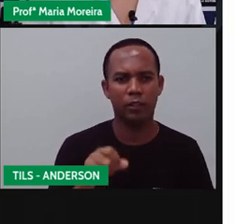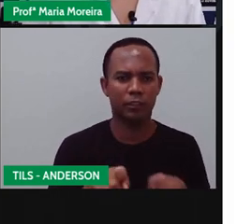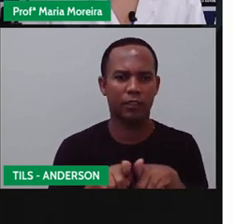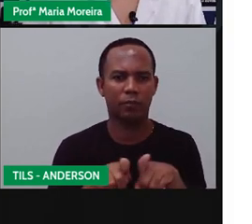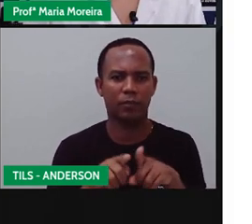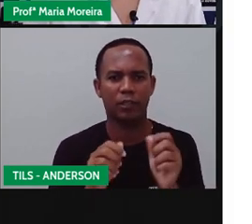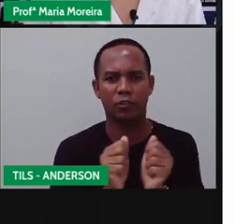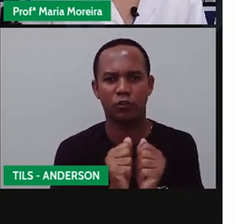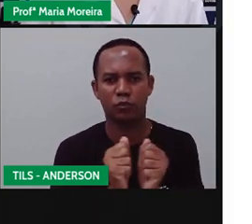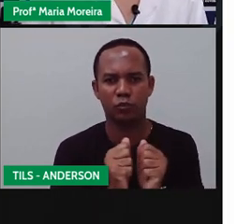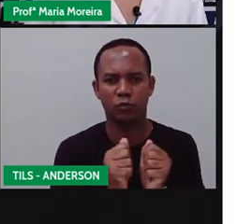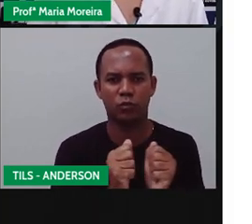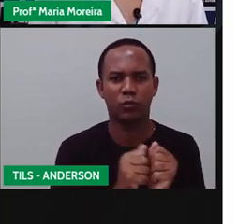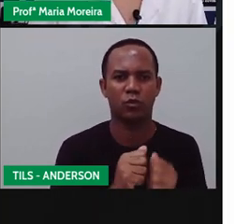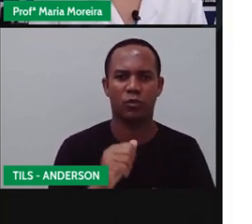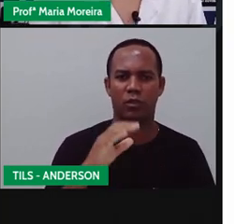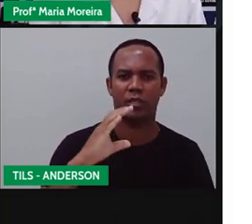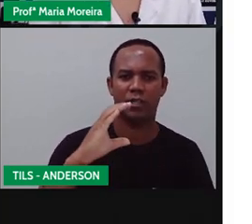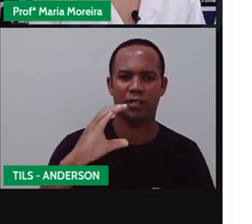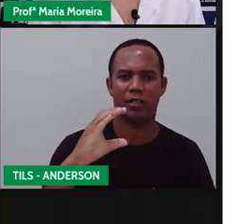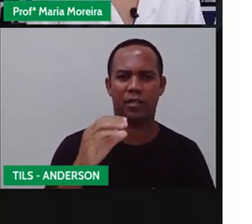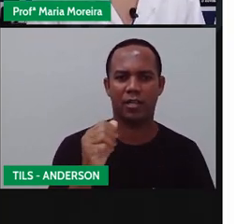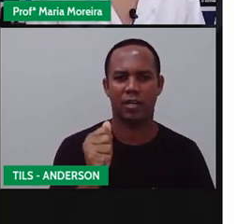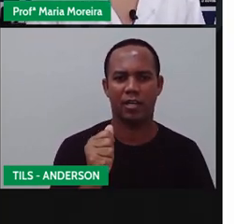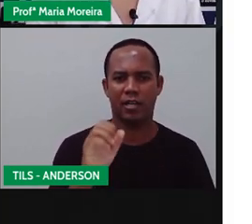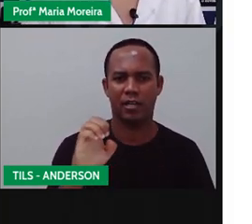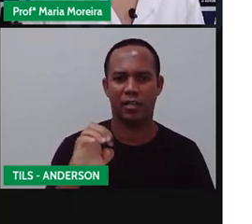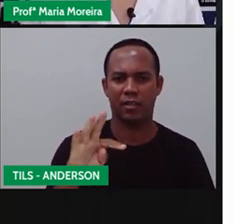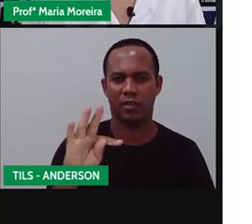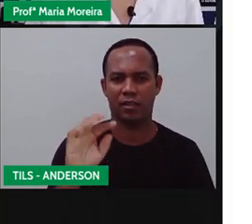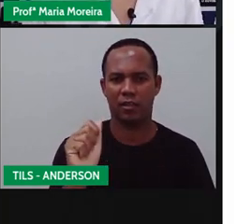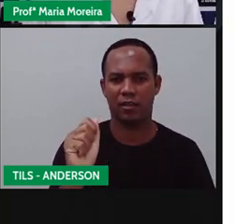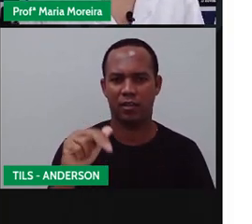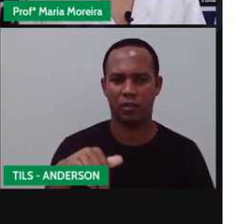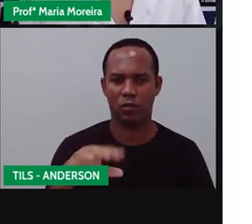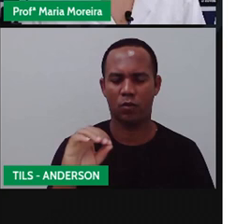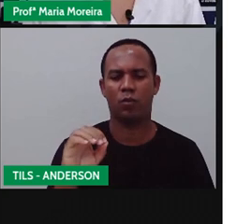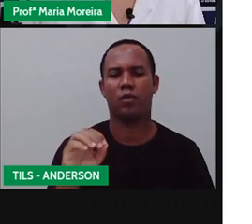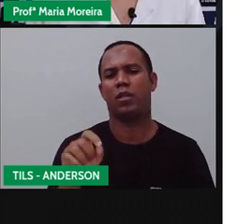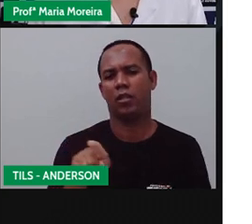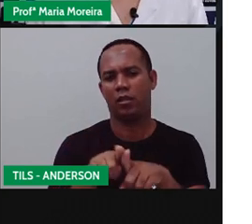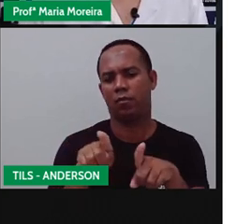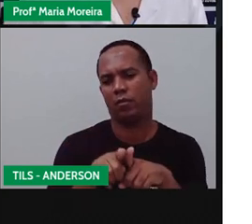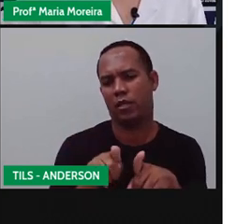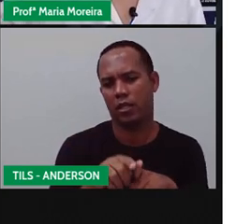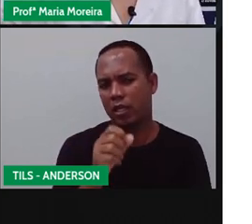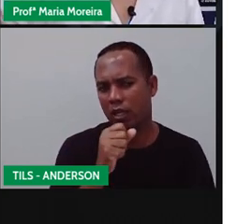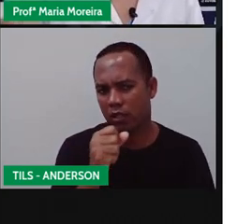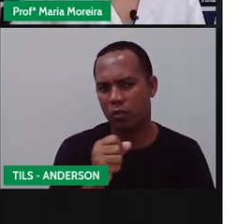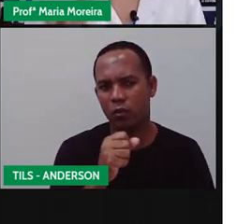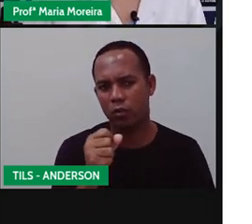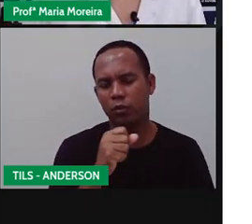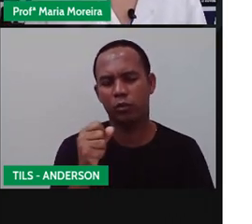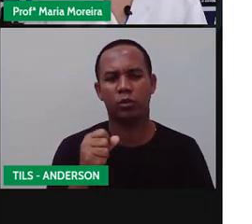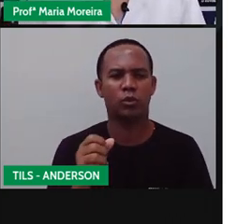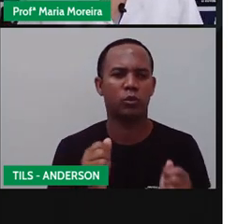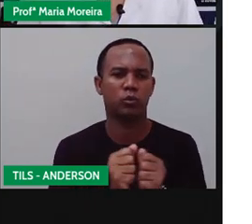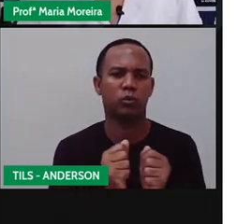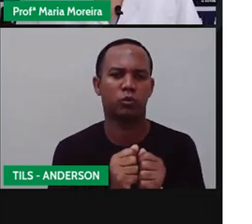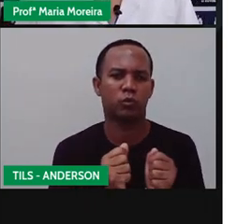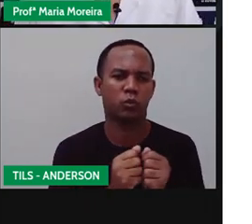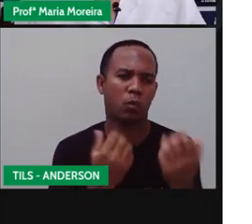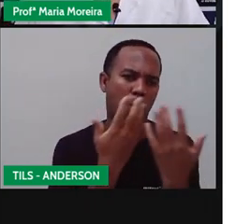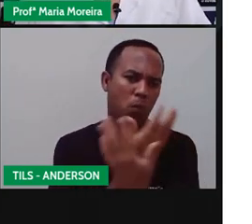blocos afro. Então, os Filhos de Gandhi, primeiro, né, que surgem aí primeiro, que é mencionado em algumas músicas do